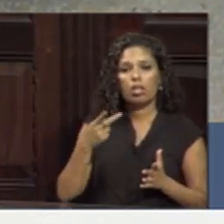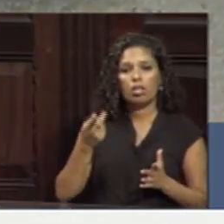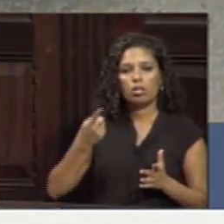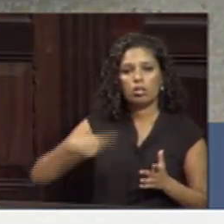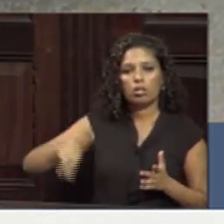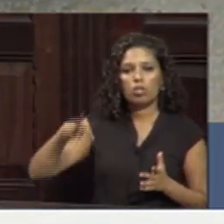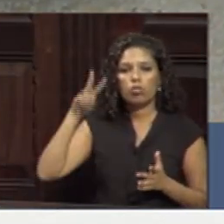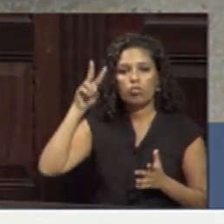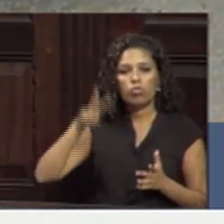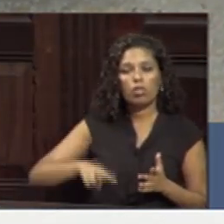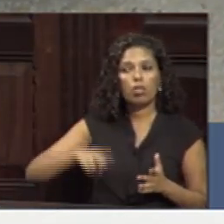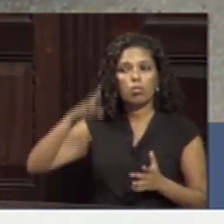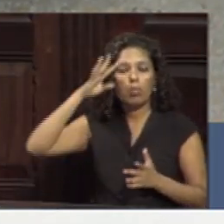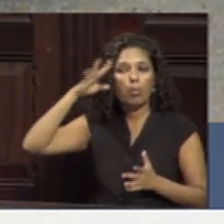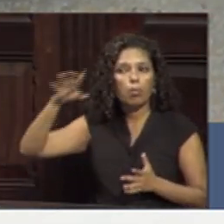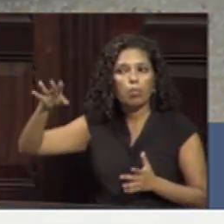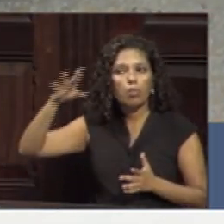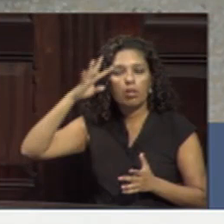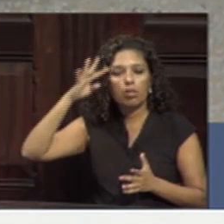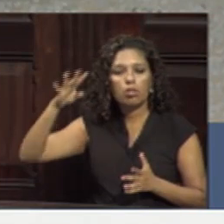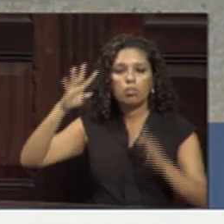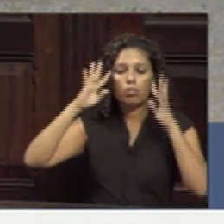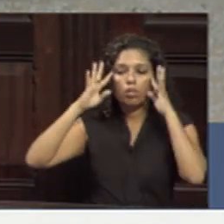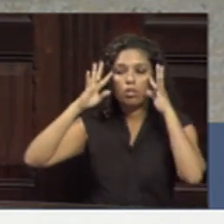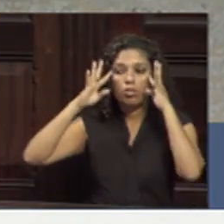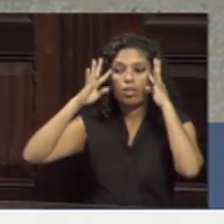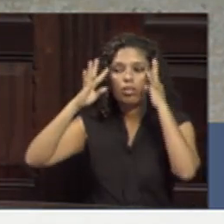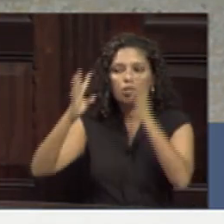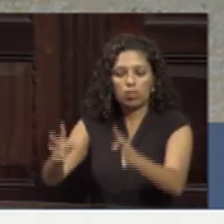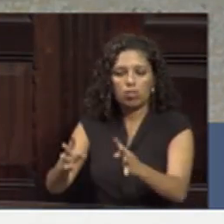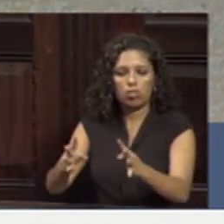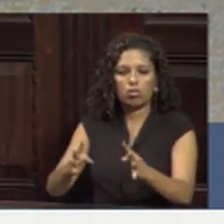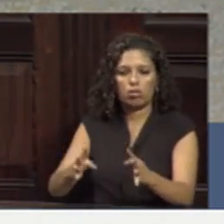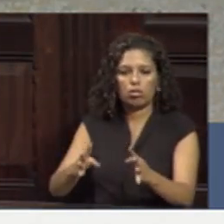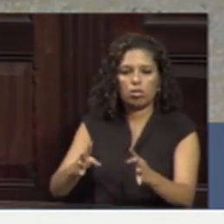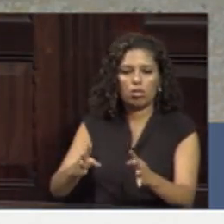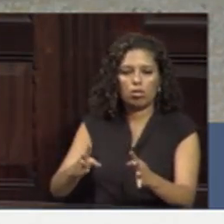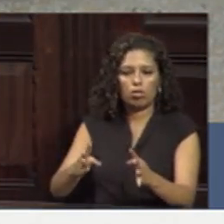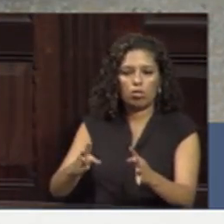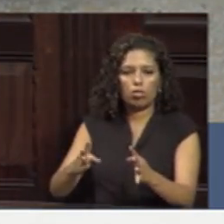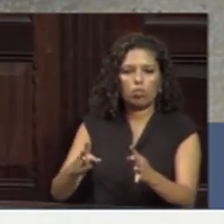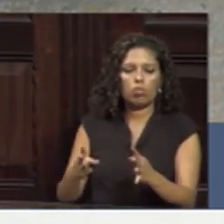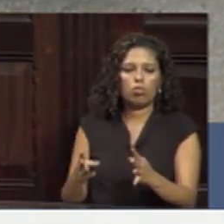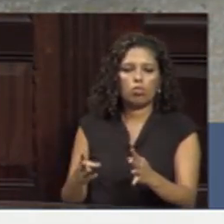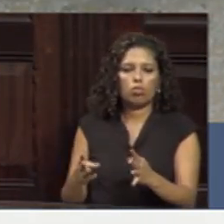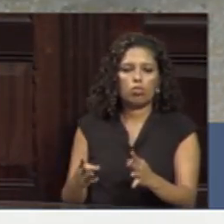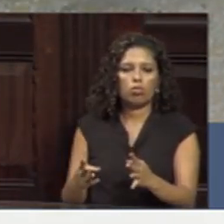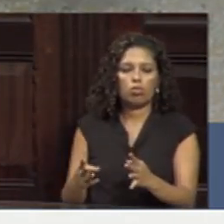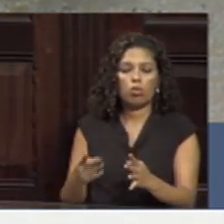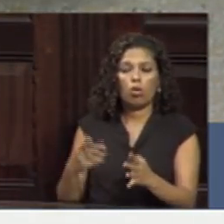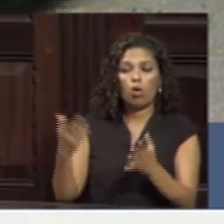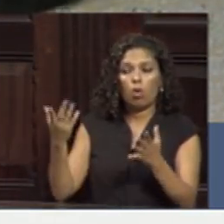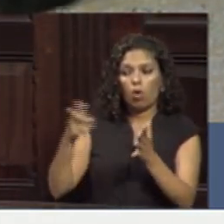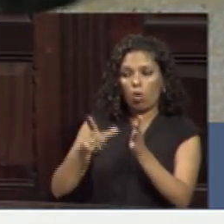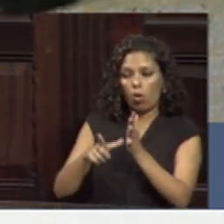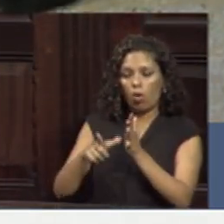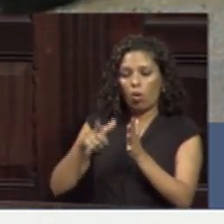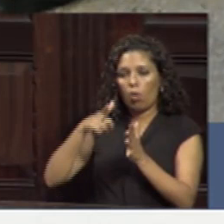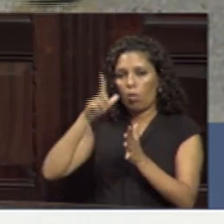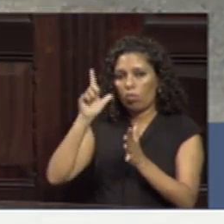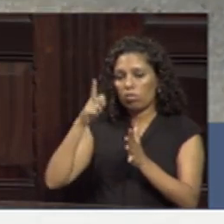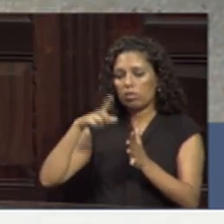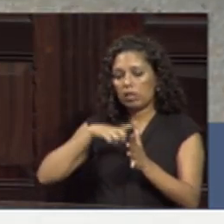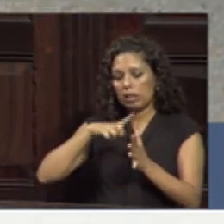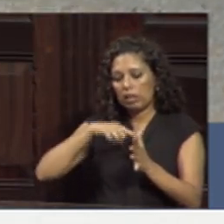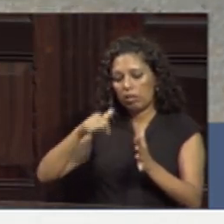ficar atentos com o aparecimento de um fato novo que antes não acontecia. Uma execução, ao que tudo